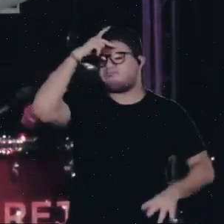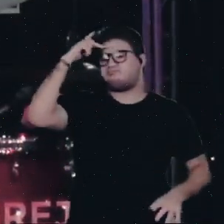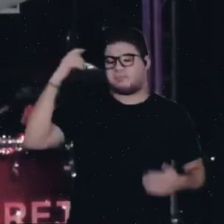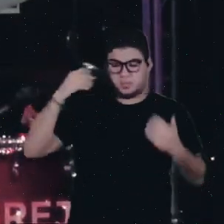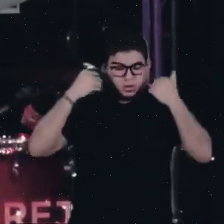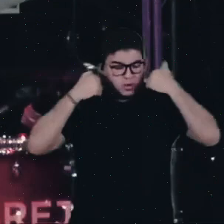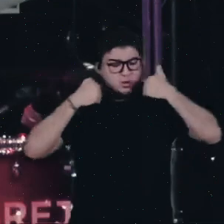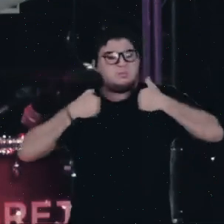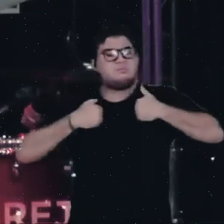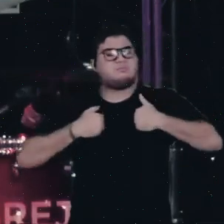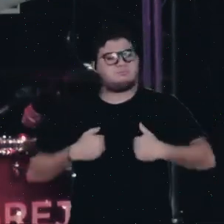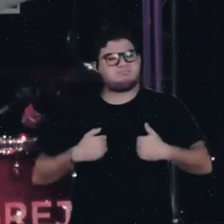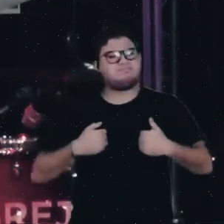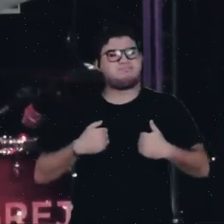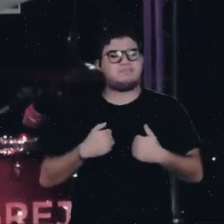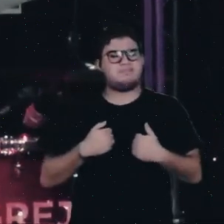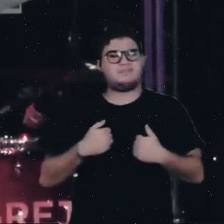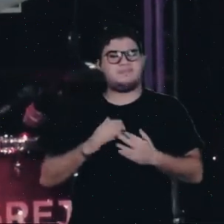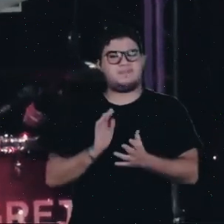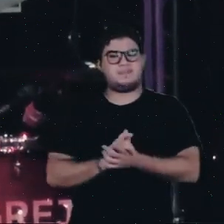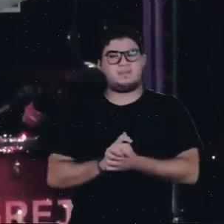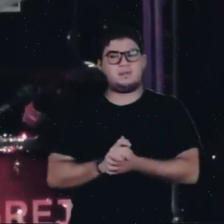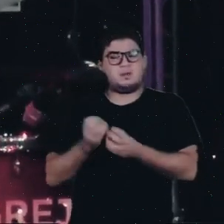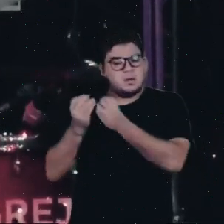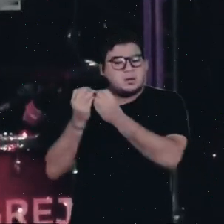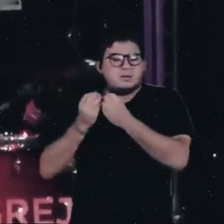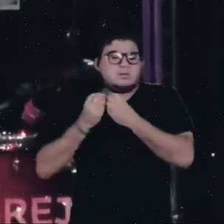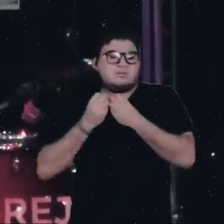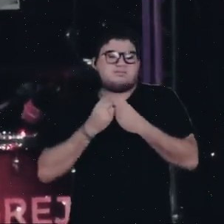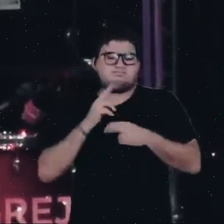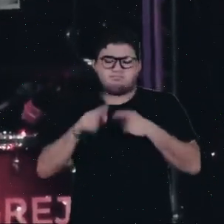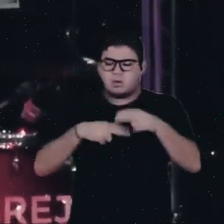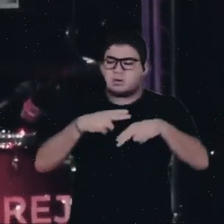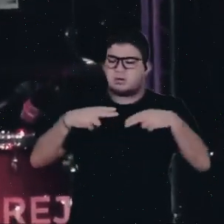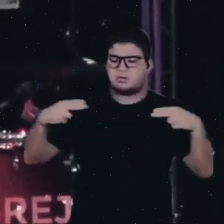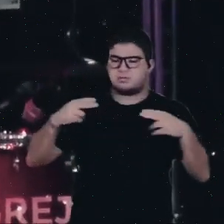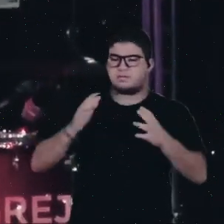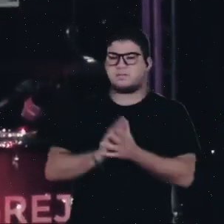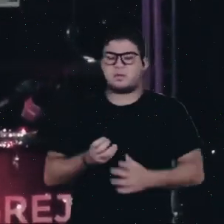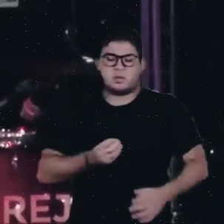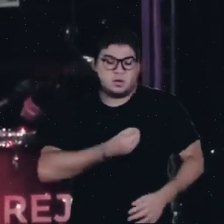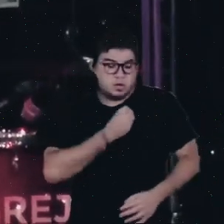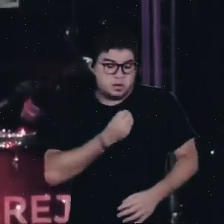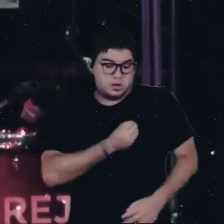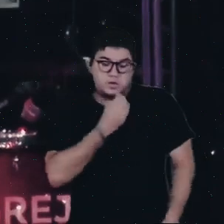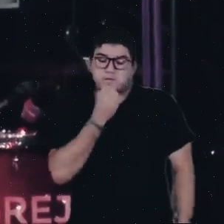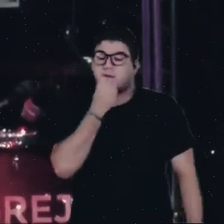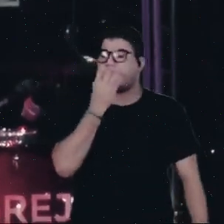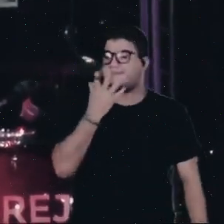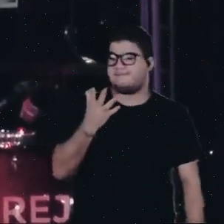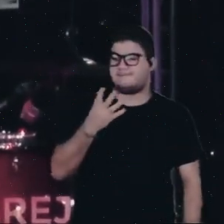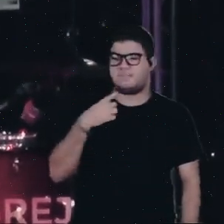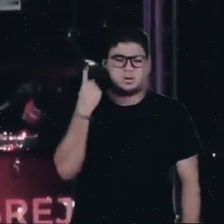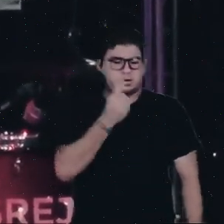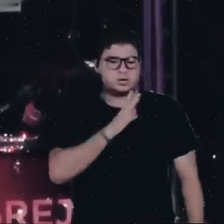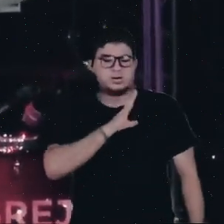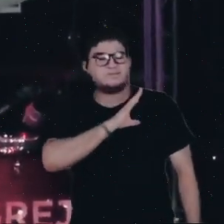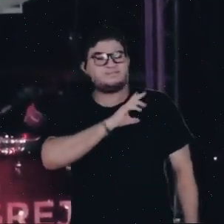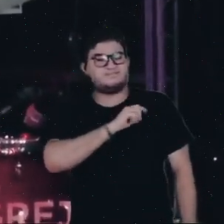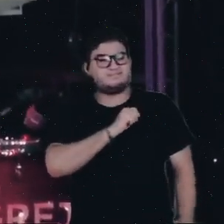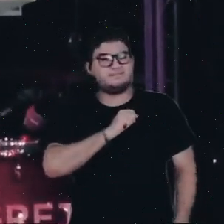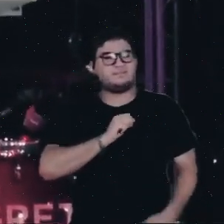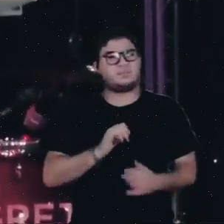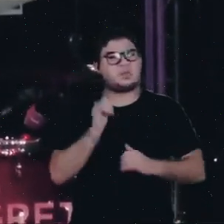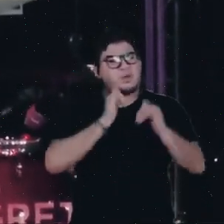corpo, nosso corpo humano, ele nos presenteia com essa qualidade de vida quando a gente ama. Então deixa eu te dizer uma coisa,